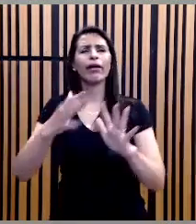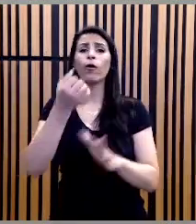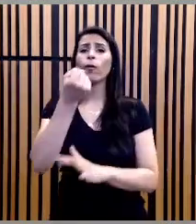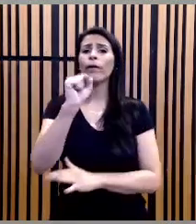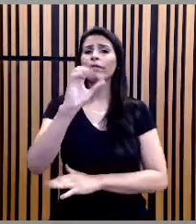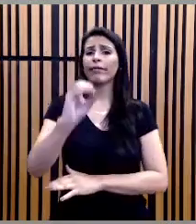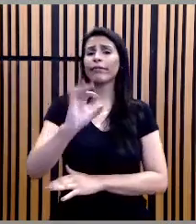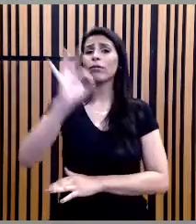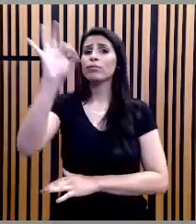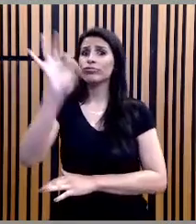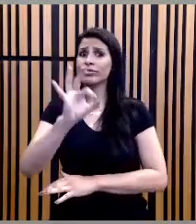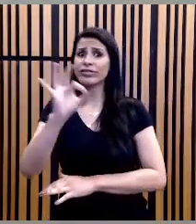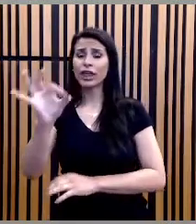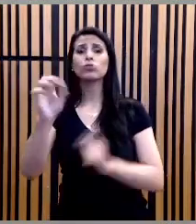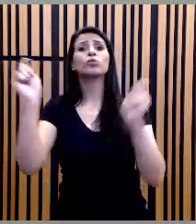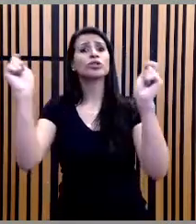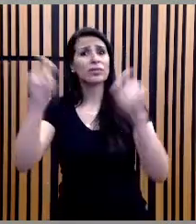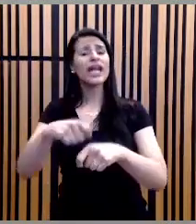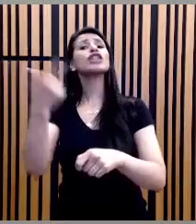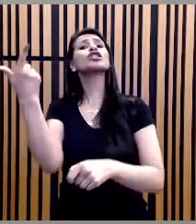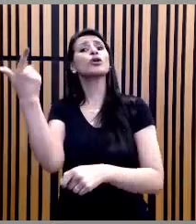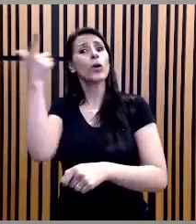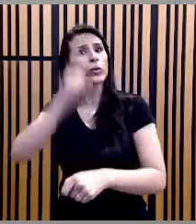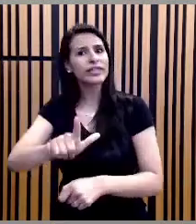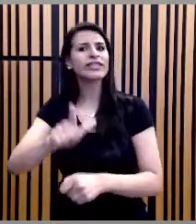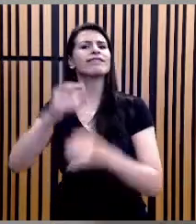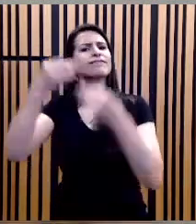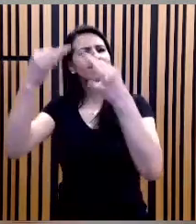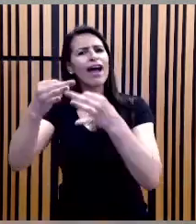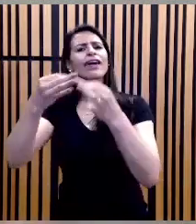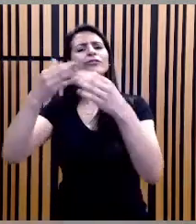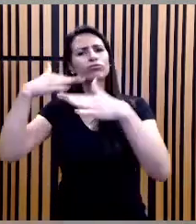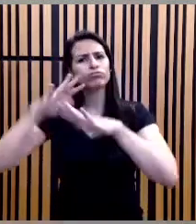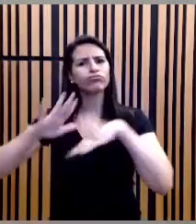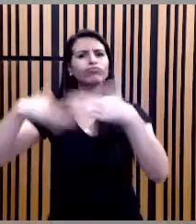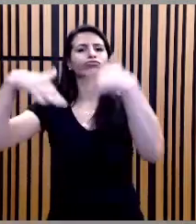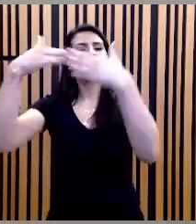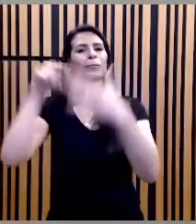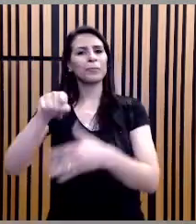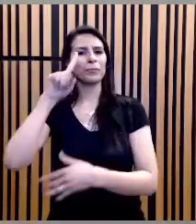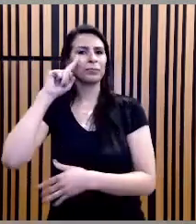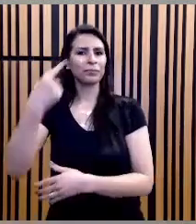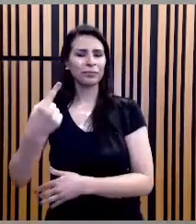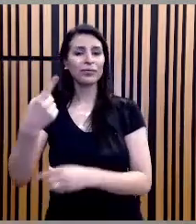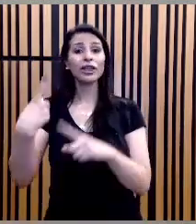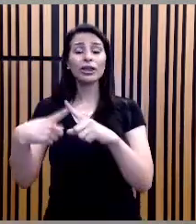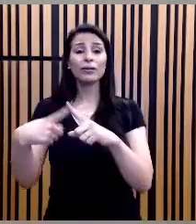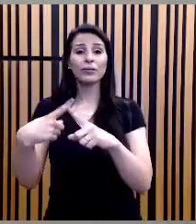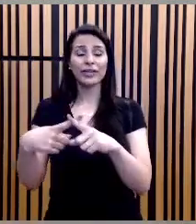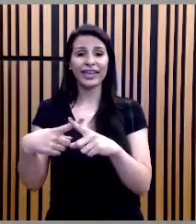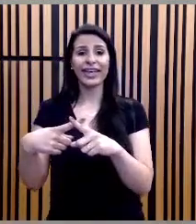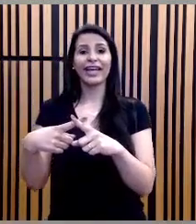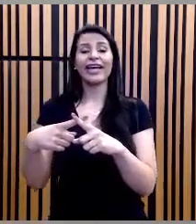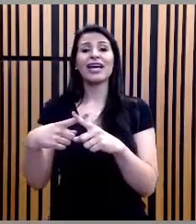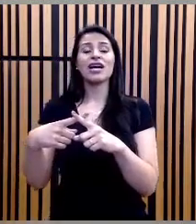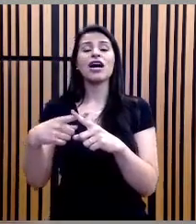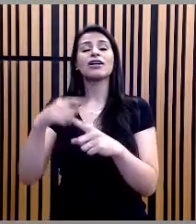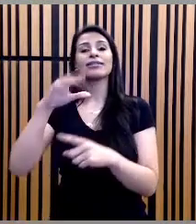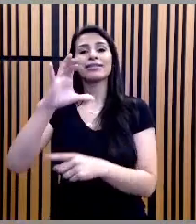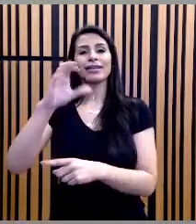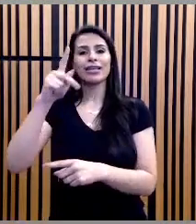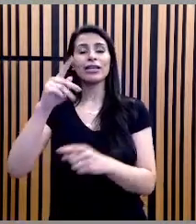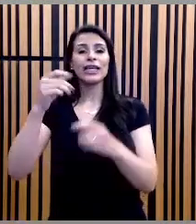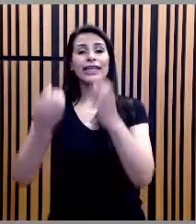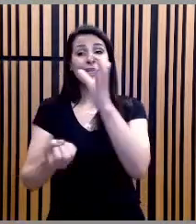80% de assertividade nessa ideia de vocês. Porque antes, daqui a pouco, de virar um CNPJ e eu ter um custo, eu vou